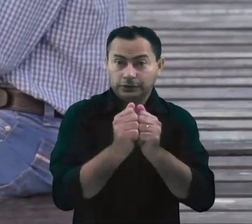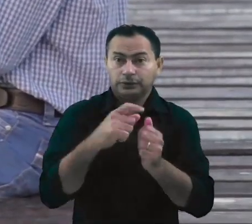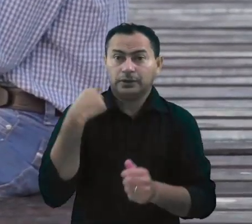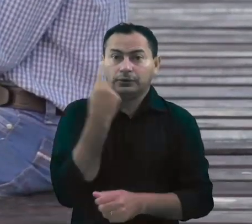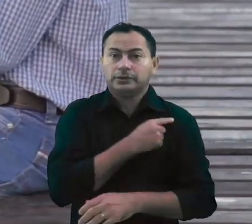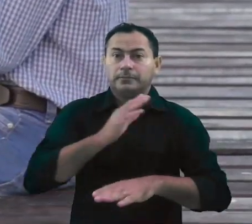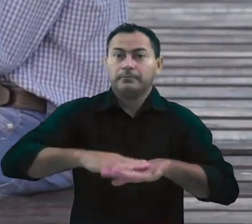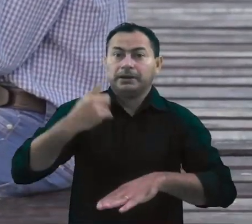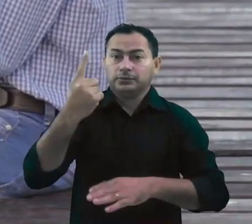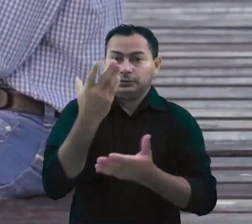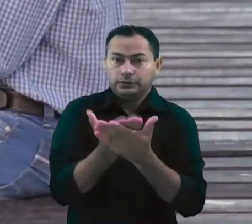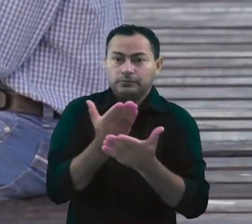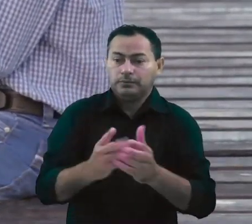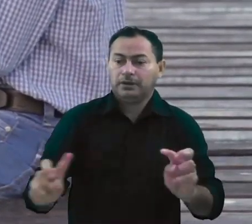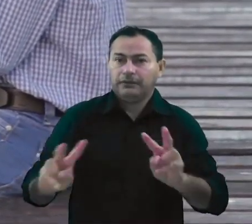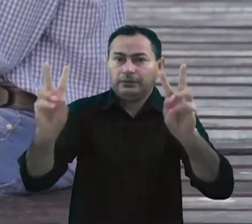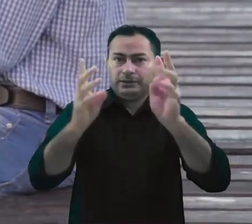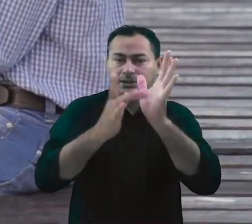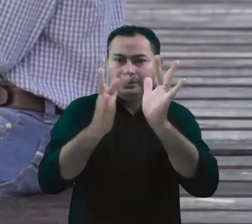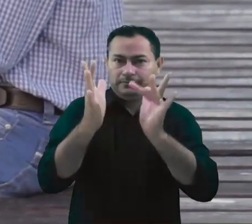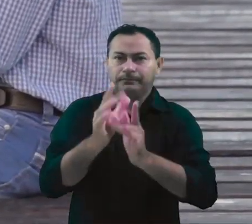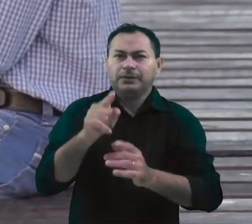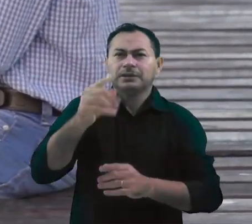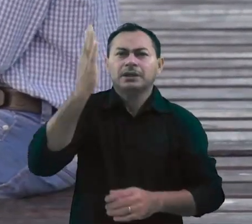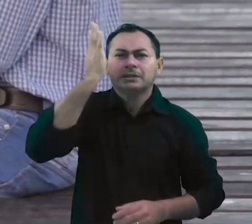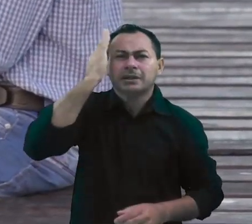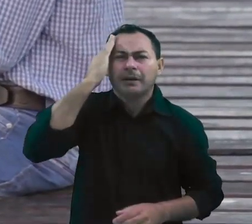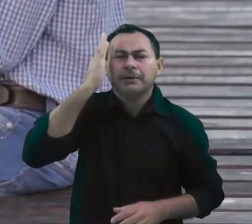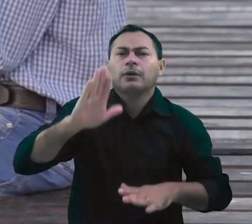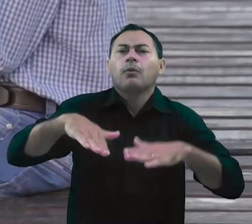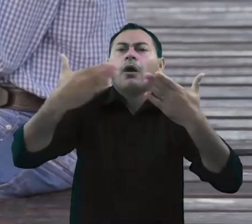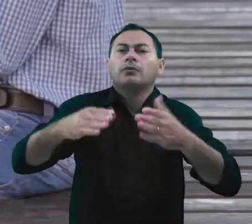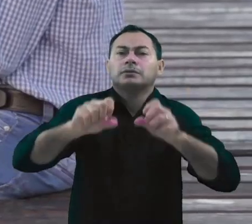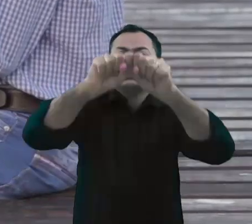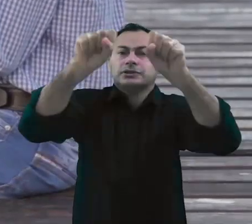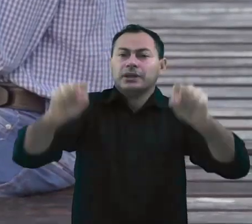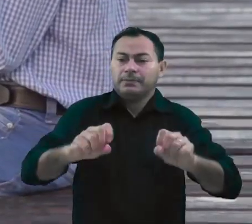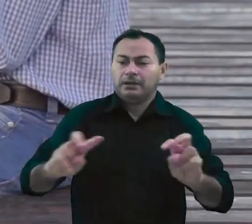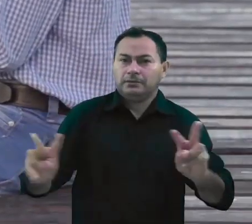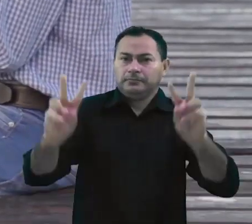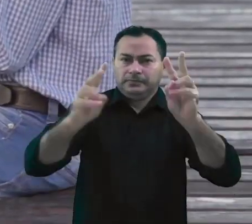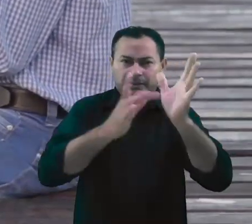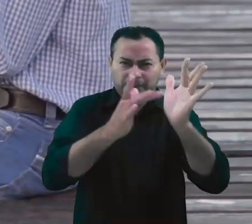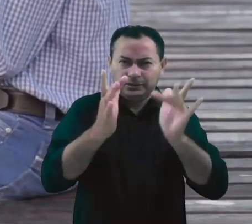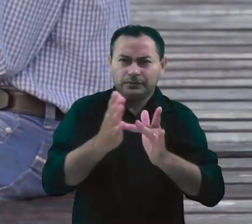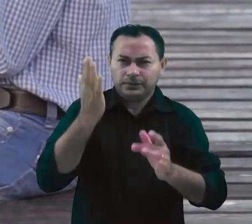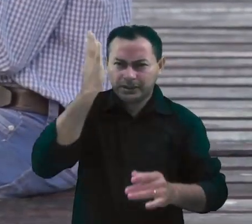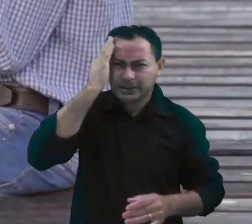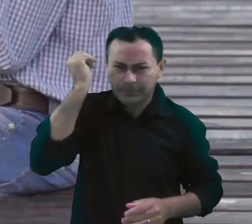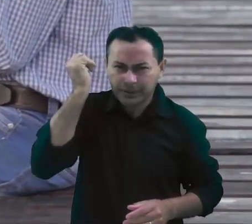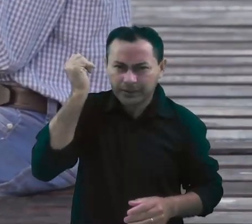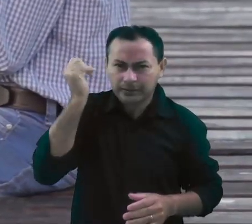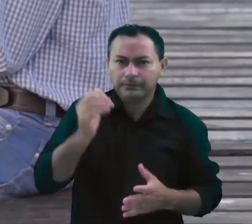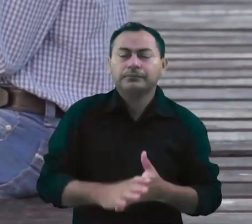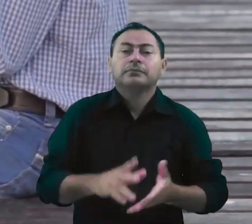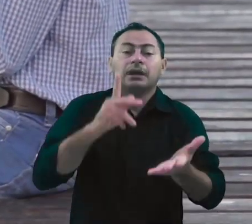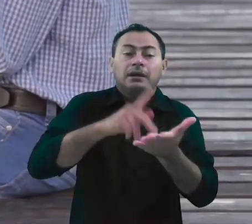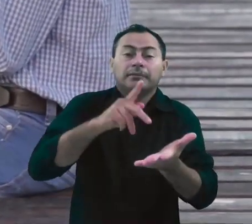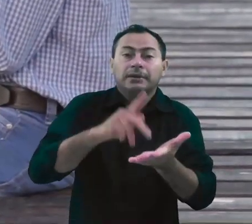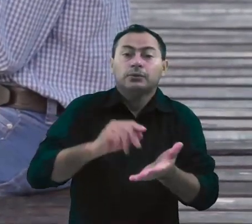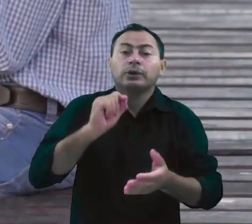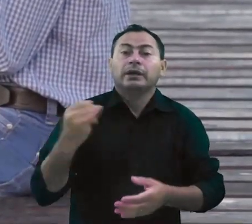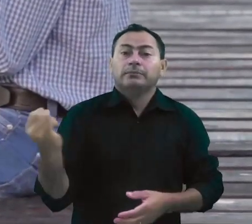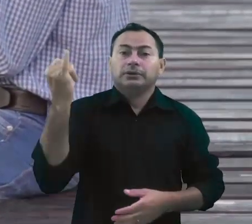Junte-se a nós para mais um estudo dos valores de Cristo. Você sabe qual foi o sistema de valores de Cristo? O que